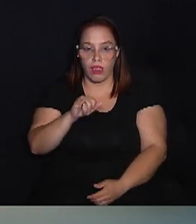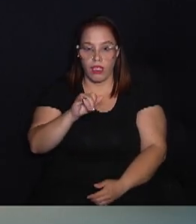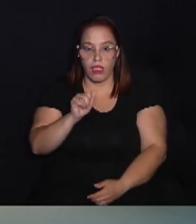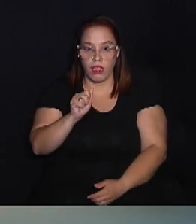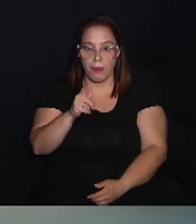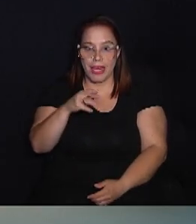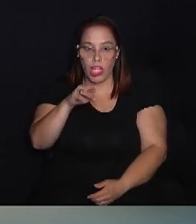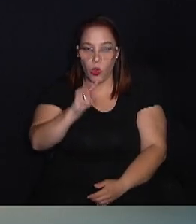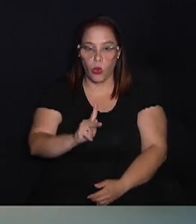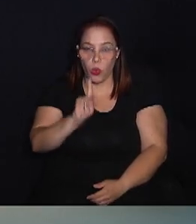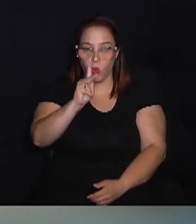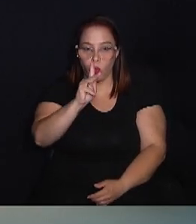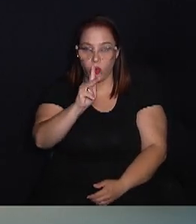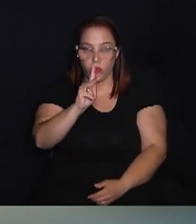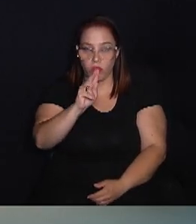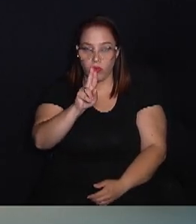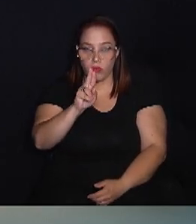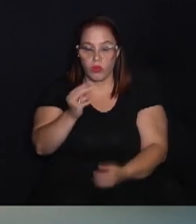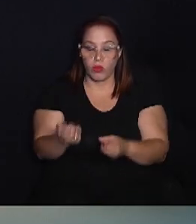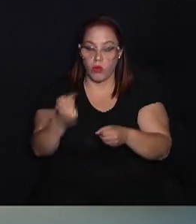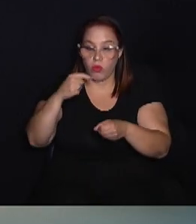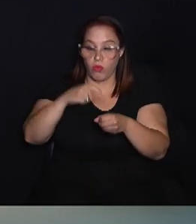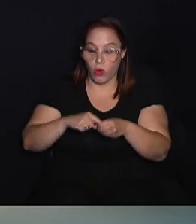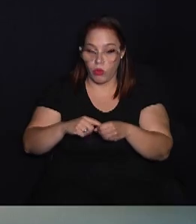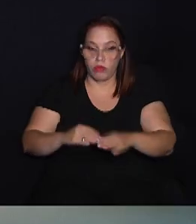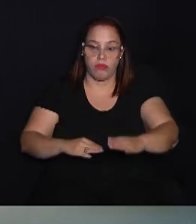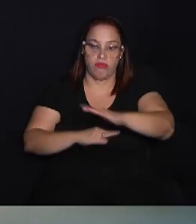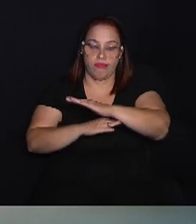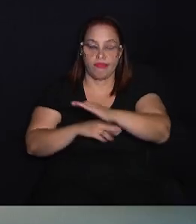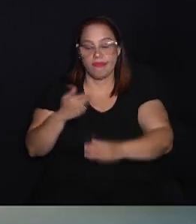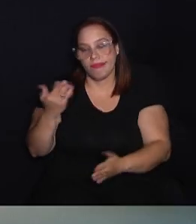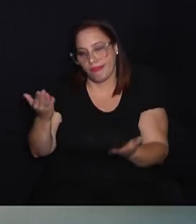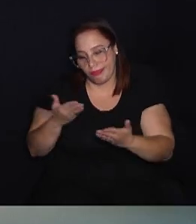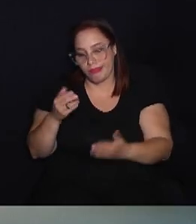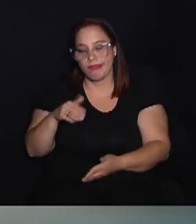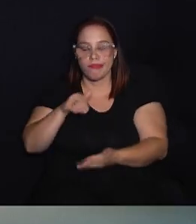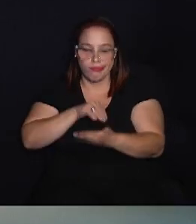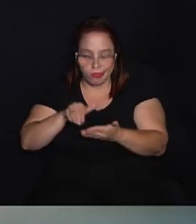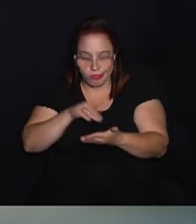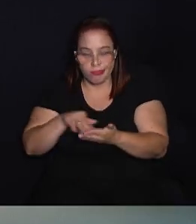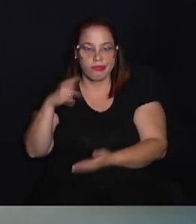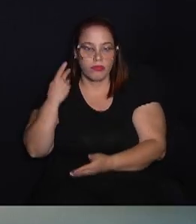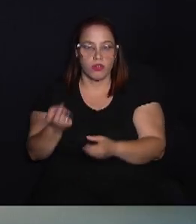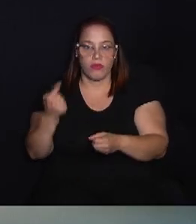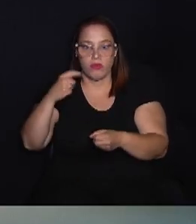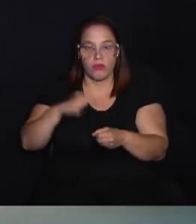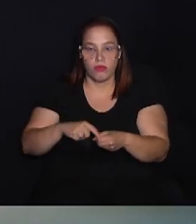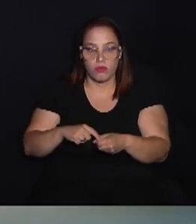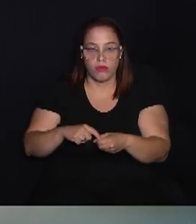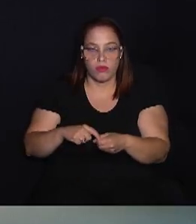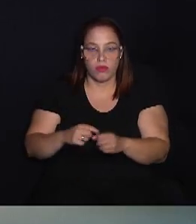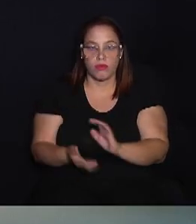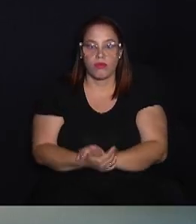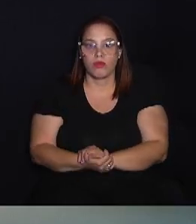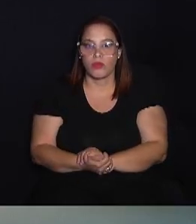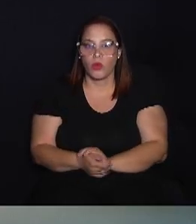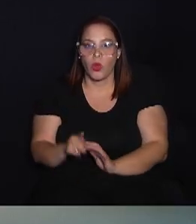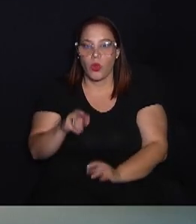Campinas. Guilherme Teixeira, do PL, pela primeira vez, vai assumir uma cadeira aqui no Legislativo